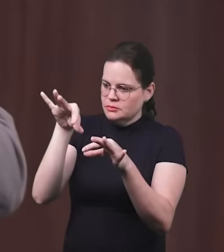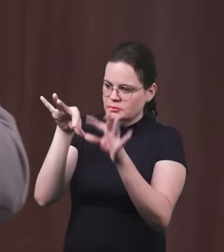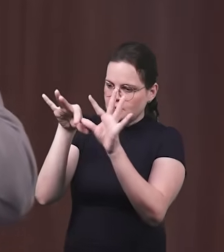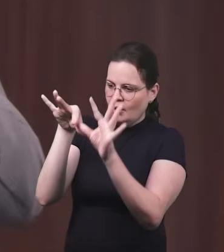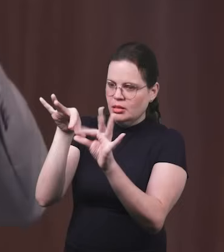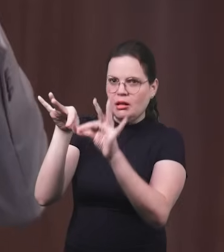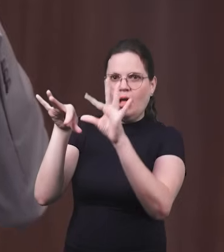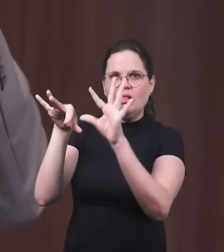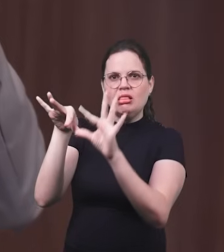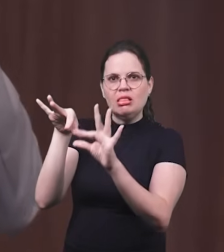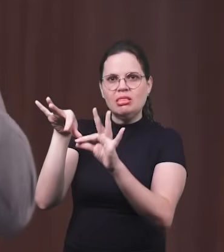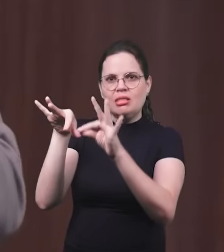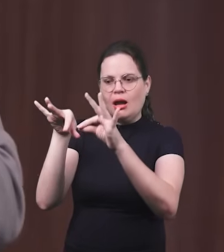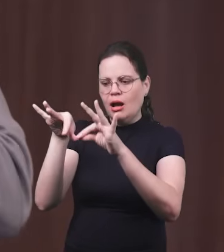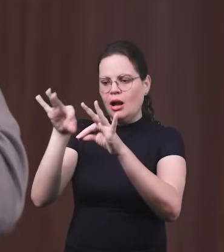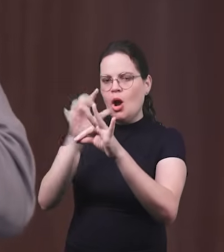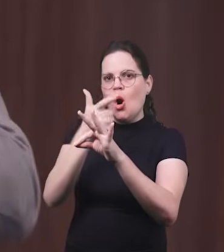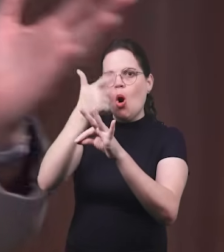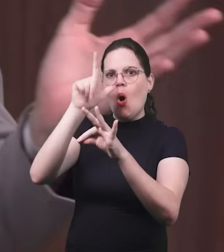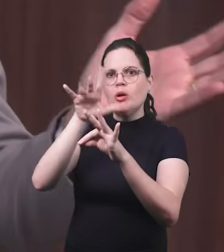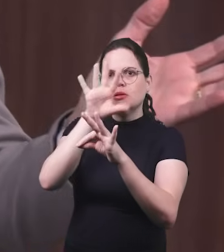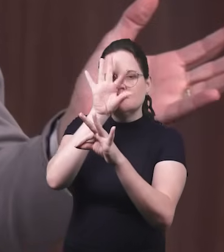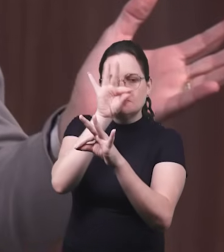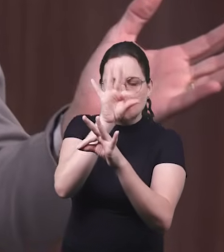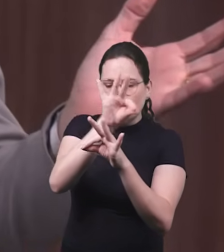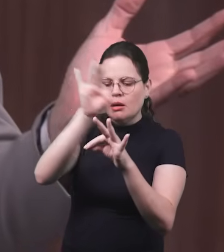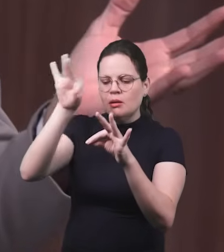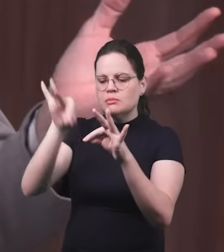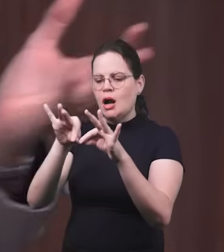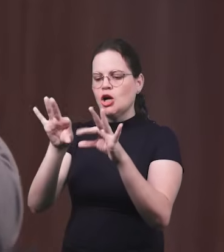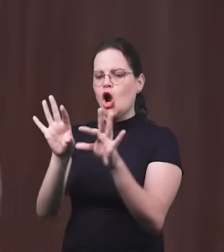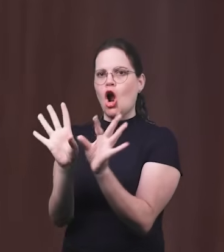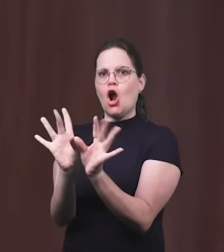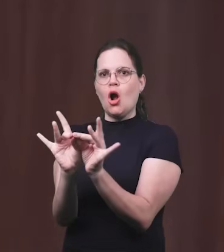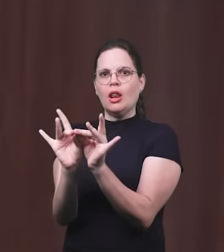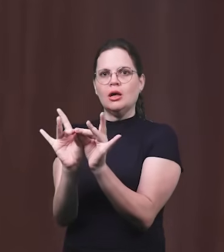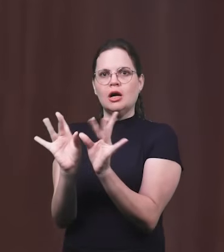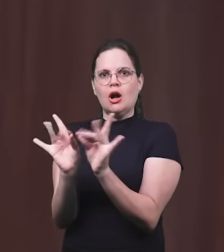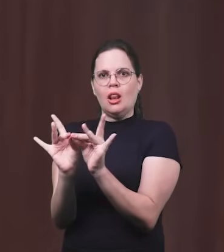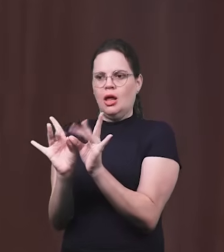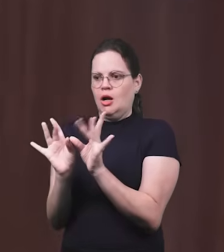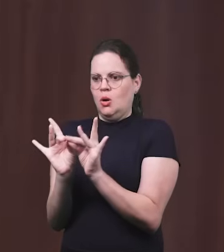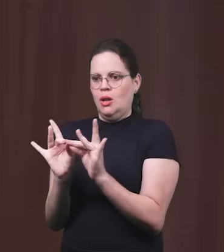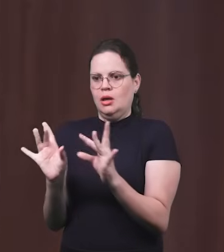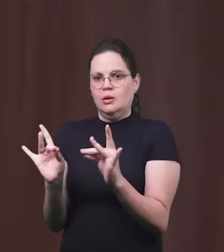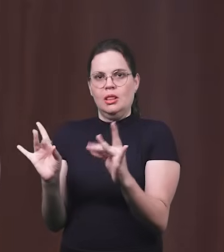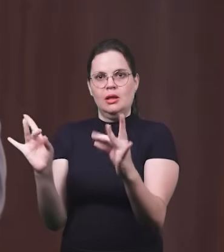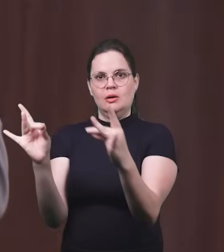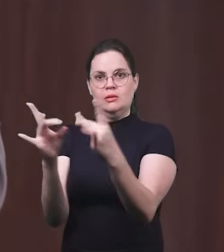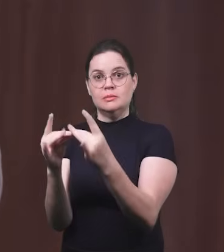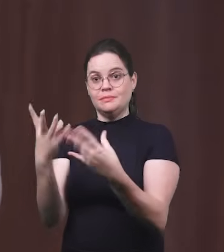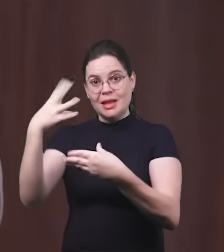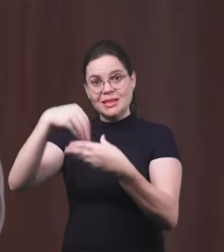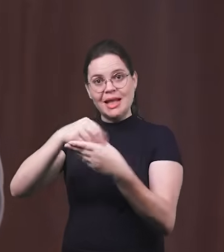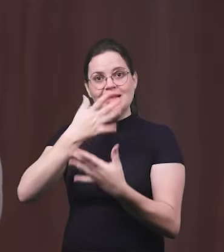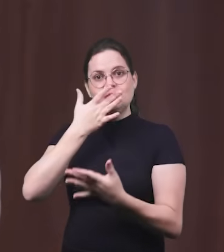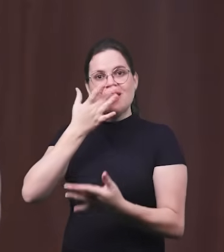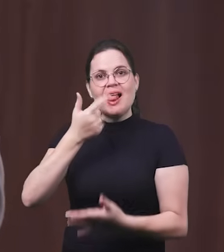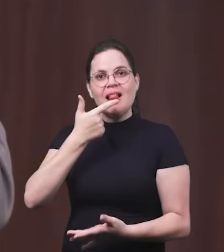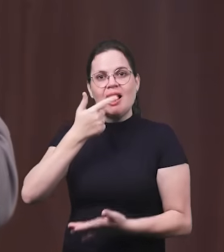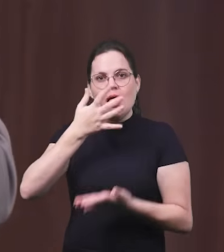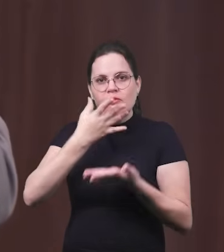e colocasse junto. No primeiro vento que desce, você queria espalhar tudo. Porque você pega o ninho, você vê que ele está compacto. Ele é uma peça